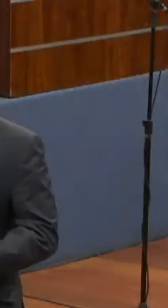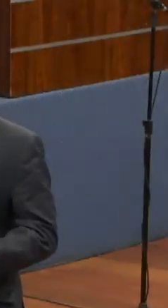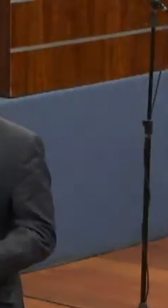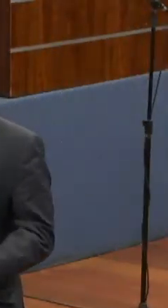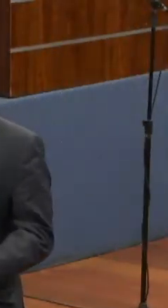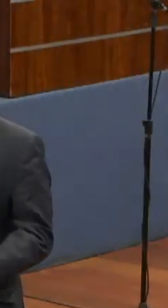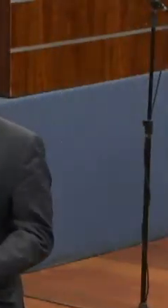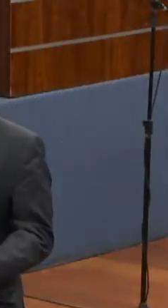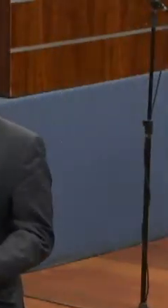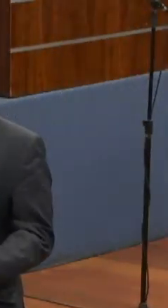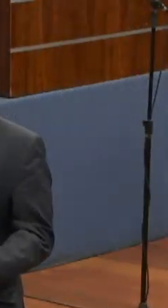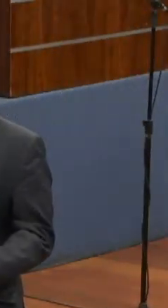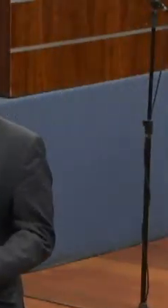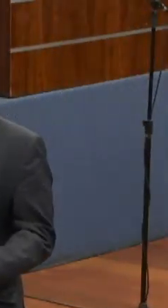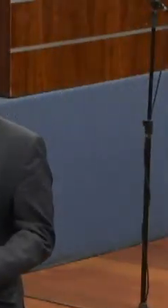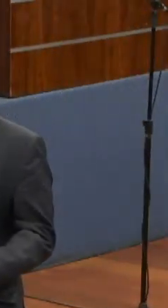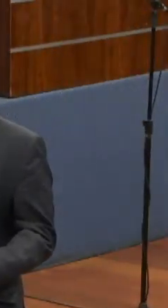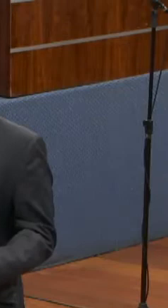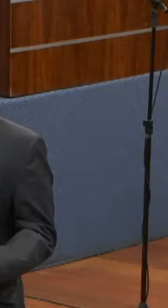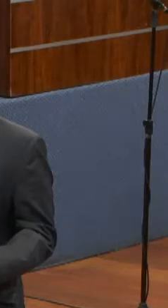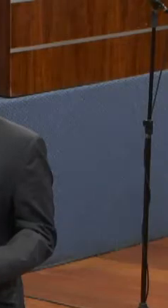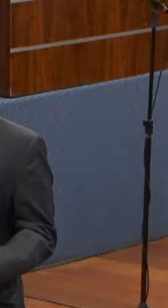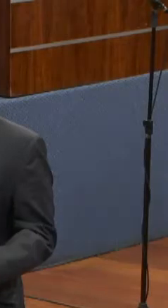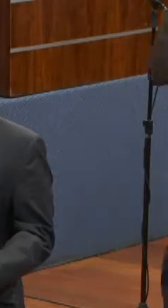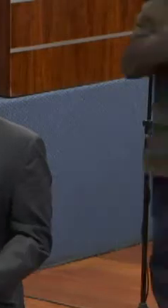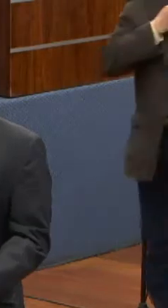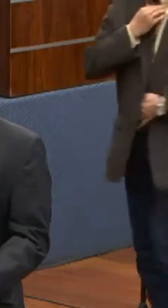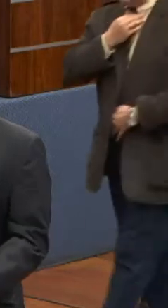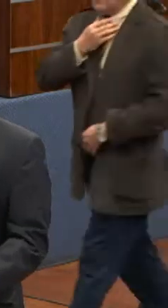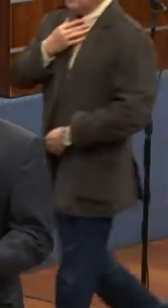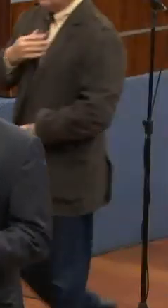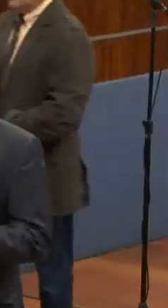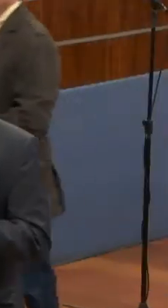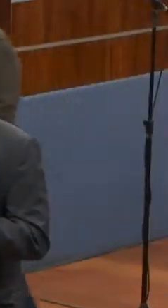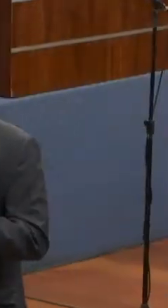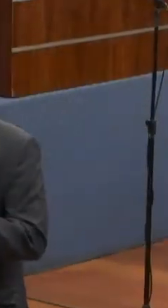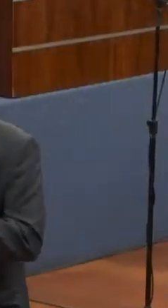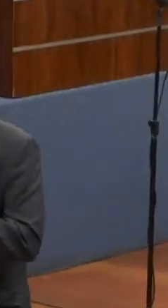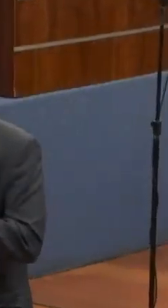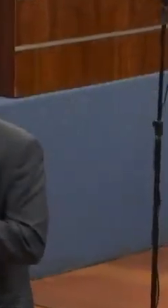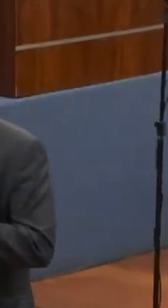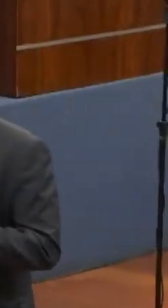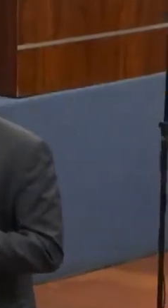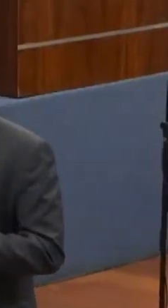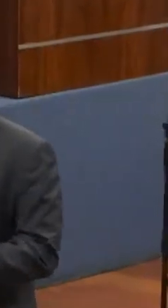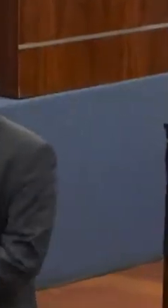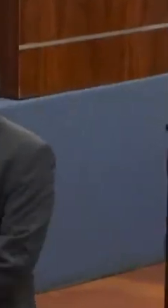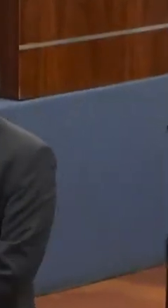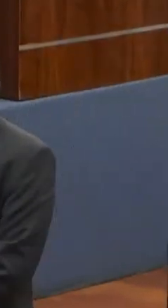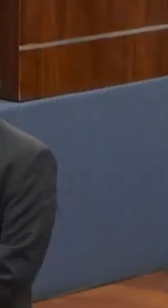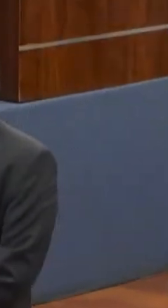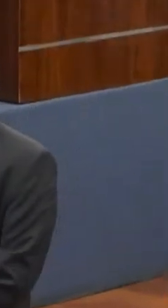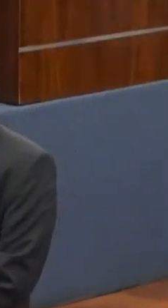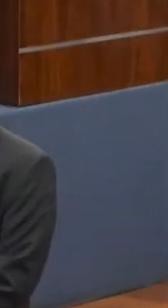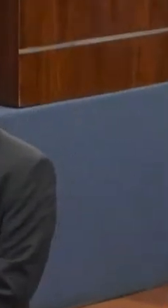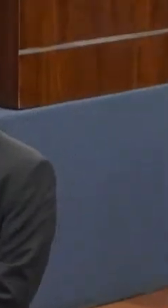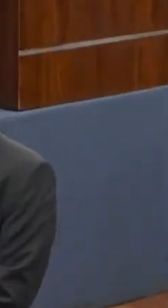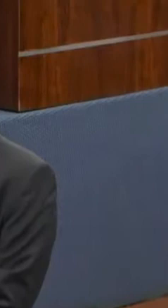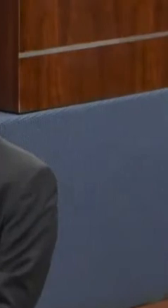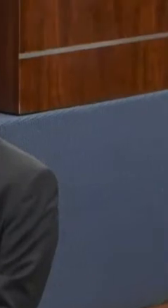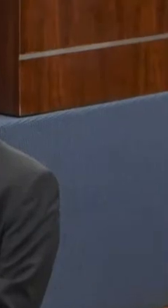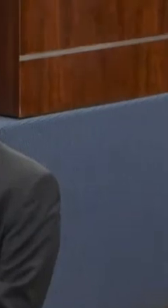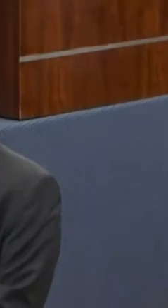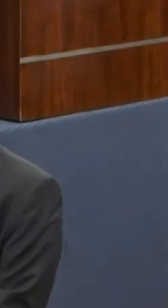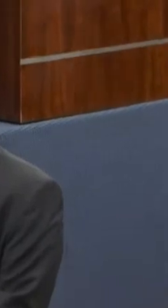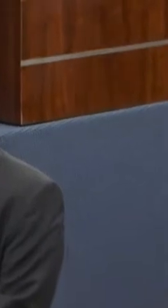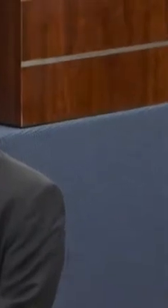ensino, concessionária de veículos no bairro Swift. Vereador, uma boa noite. Por que essa questão do trânsito na região